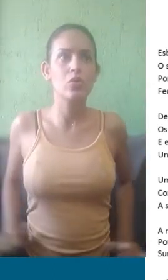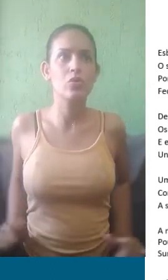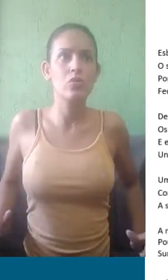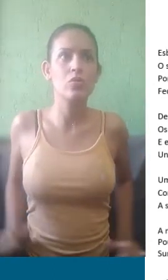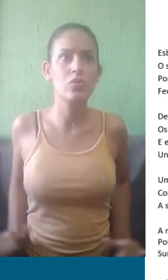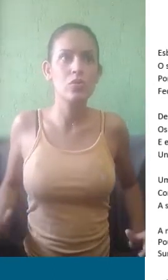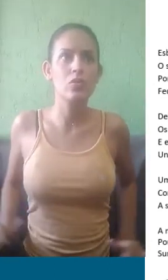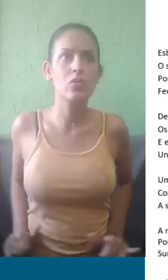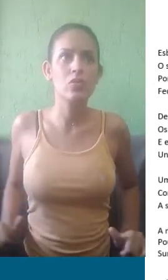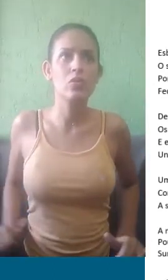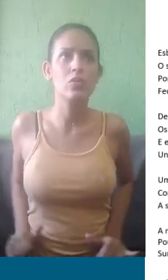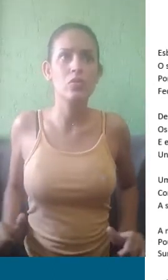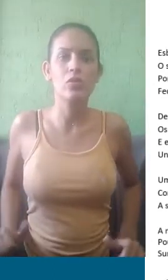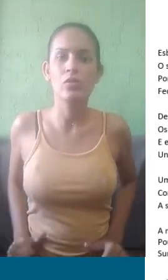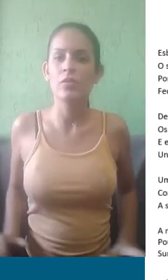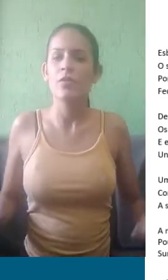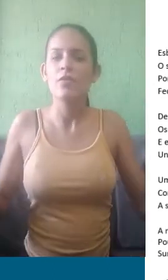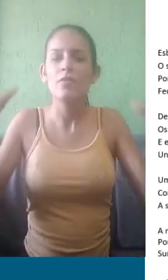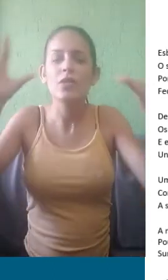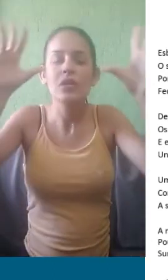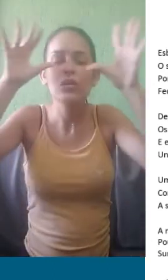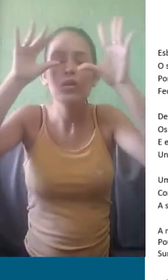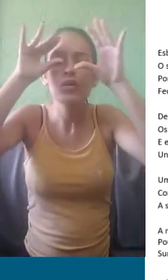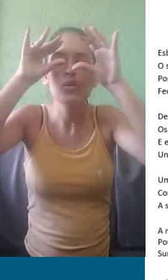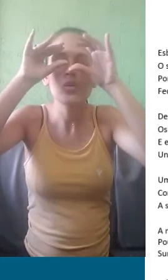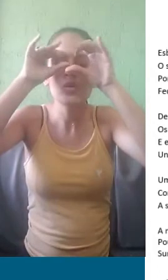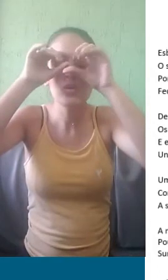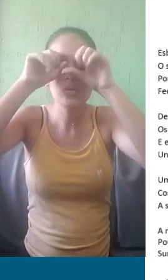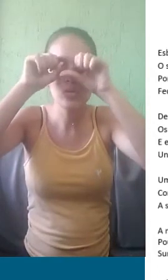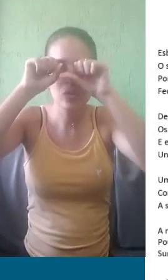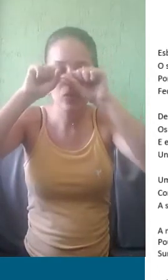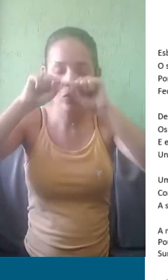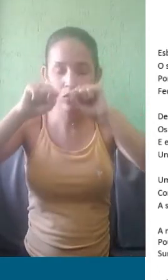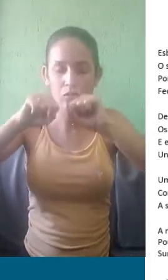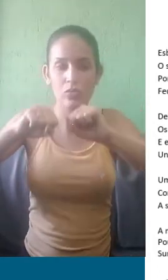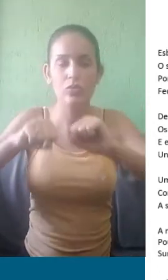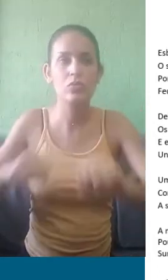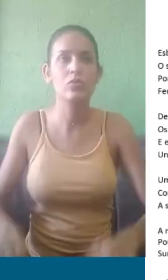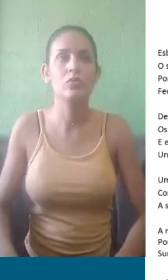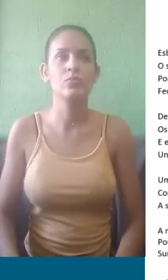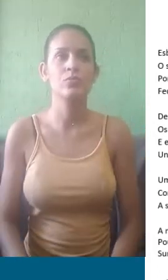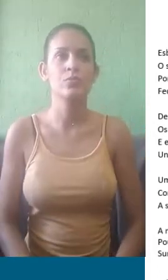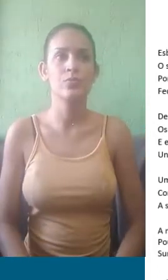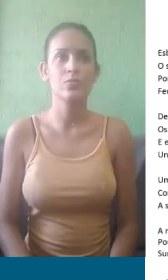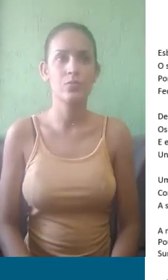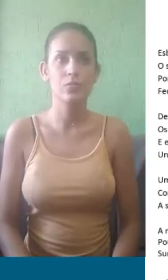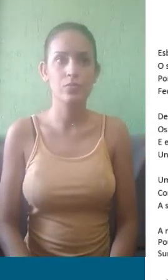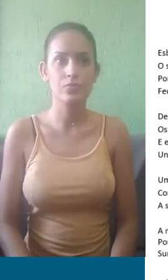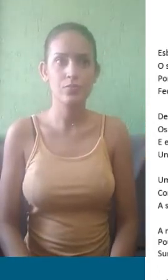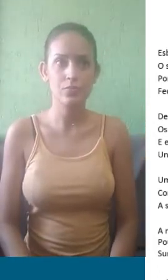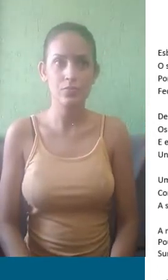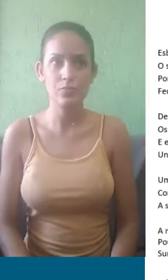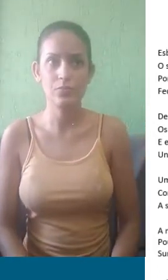raiados, fogem. Fecha-se a pálpebra do dia. Delineiam-se, além da serrania, os vértices